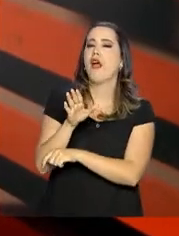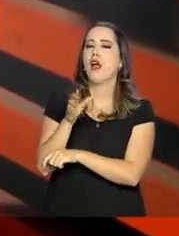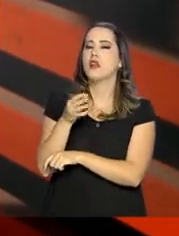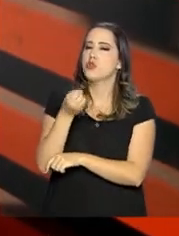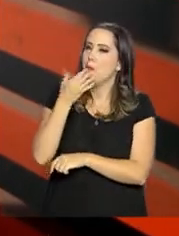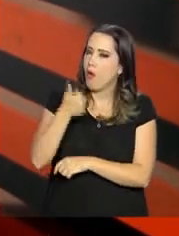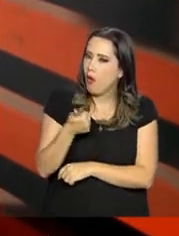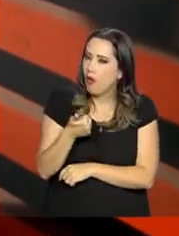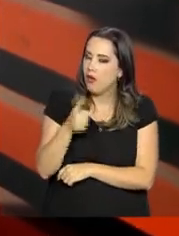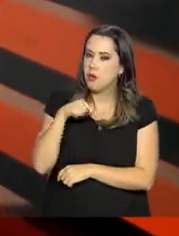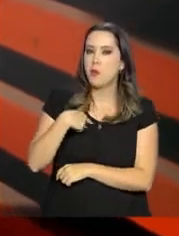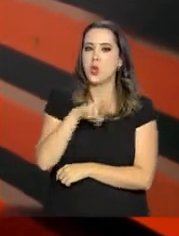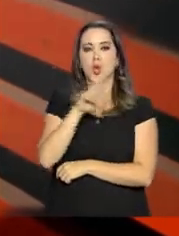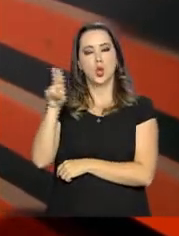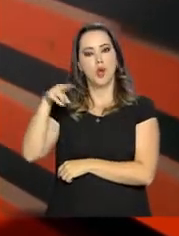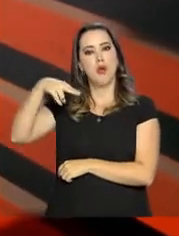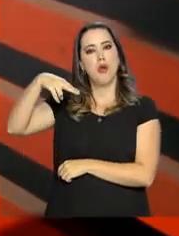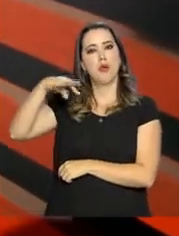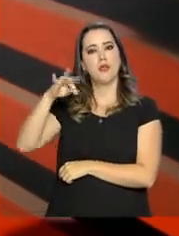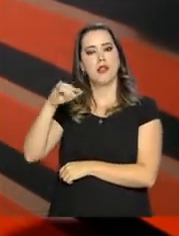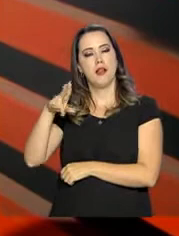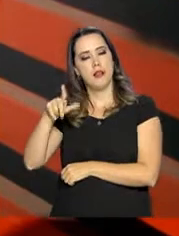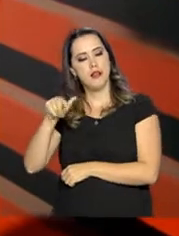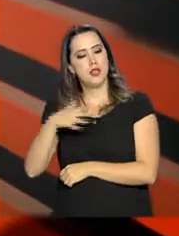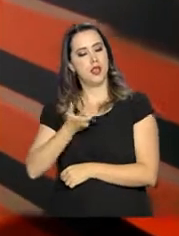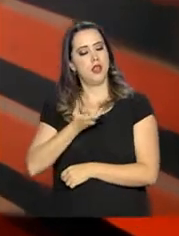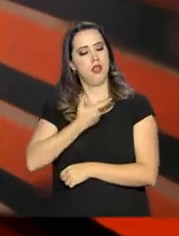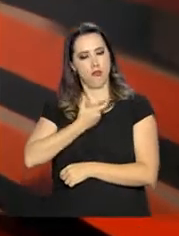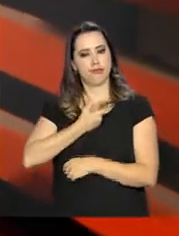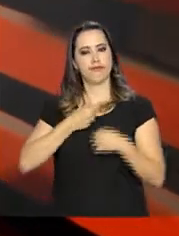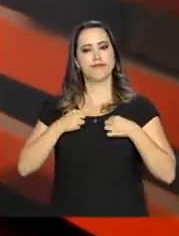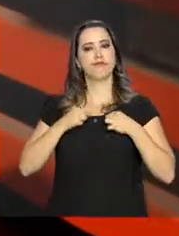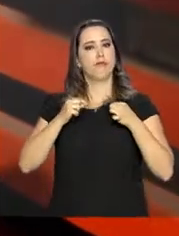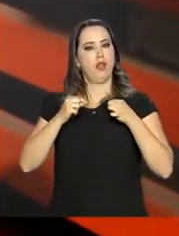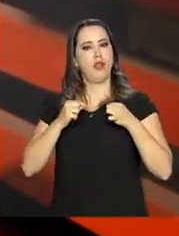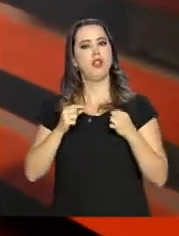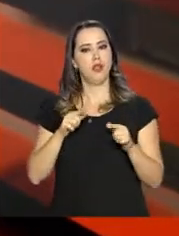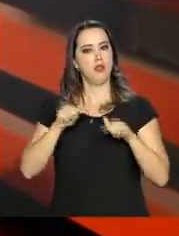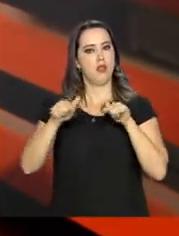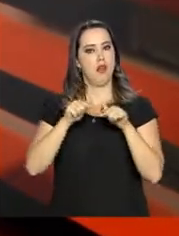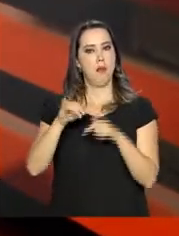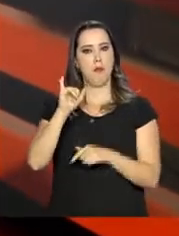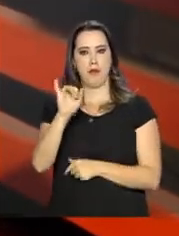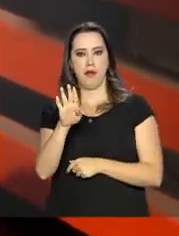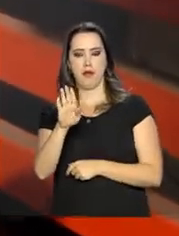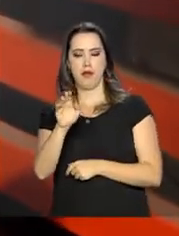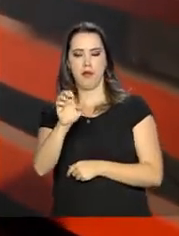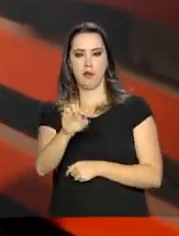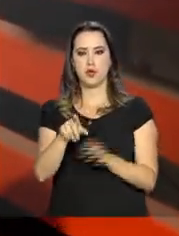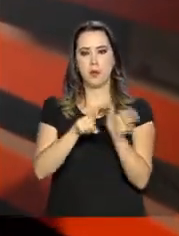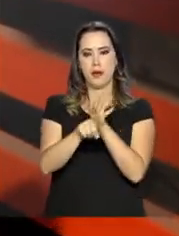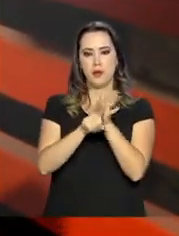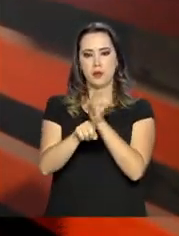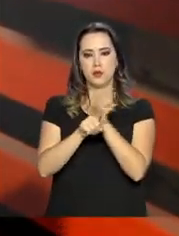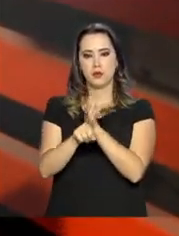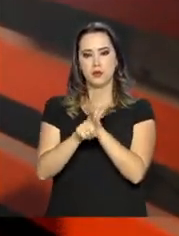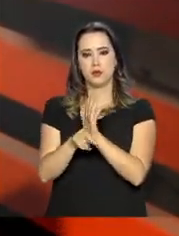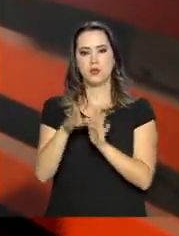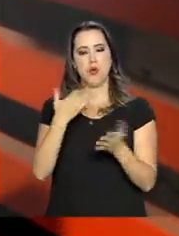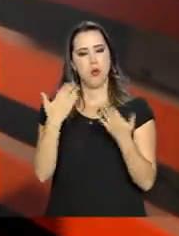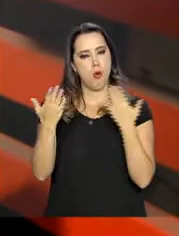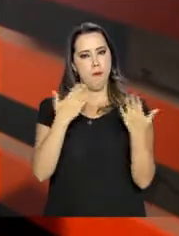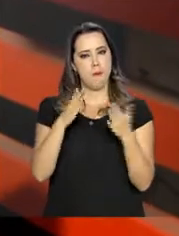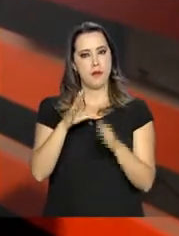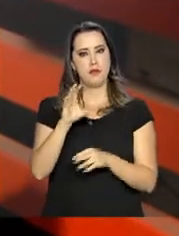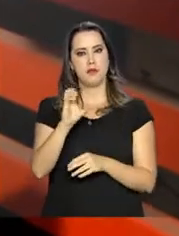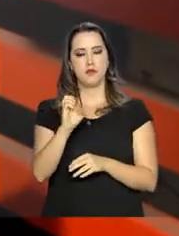a meta limpo meu trabalho no tse há gente pesquisas nós estamos passando aqui na quadra fazendo as perguntas para simular o